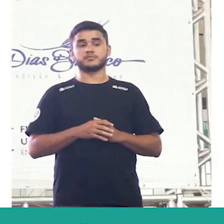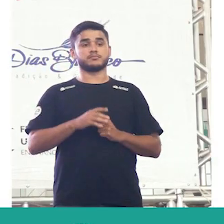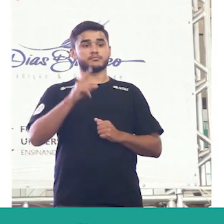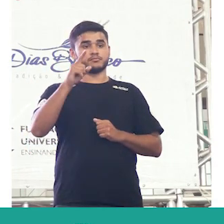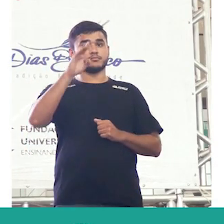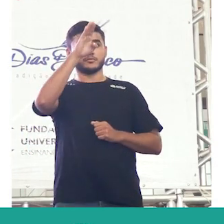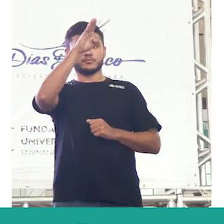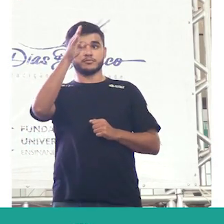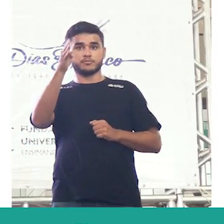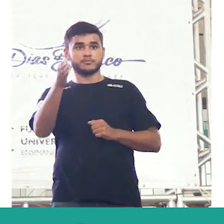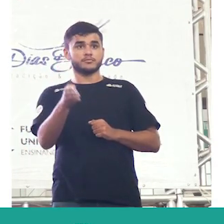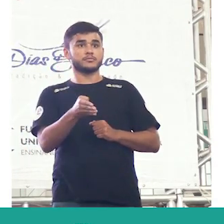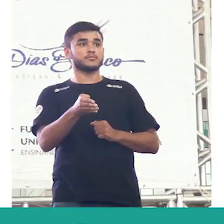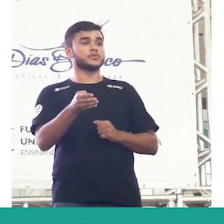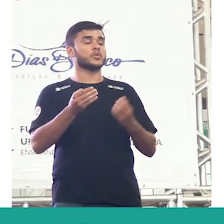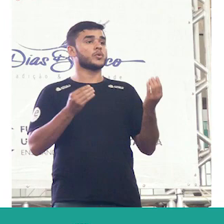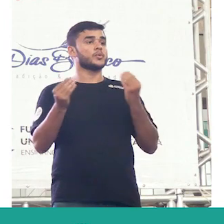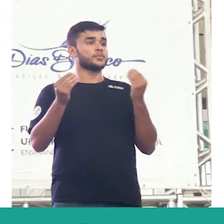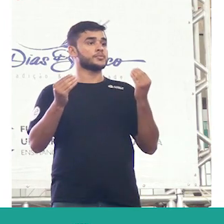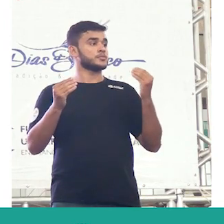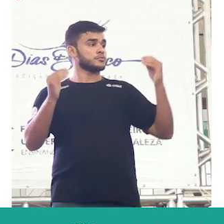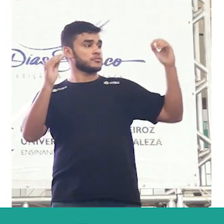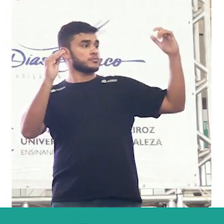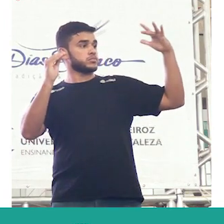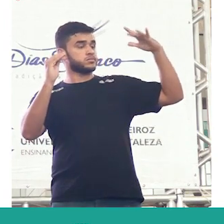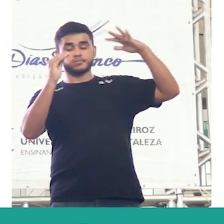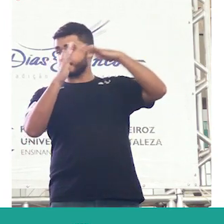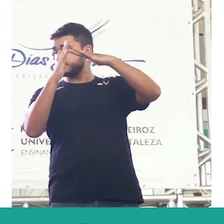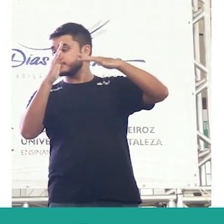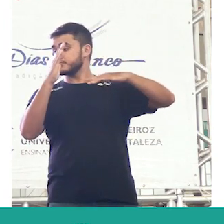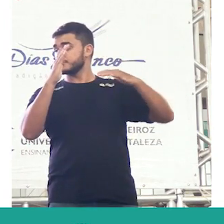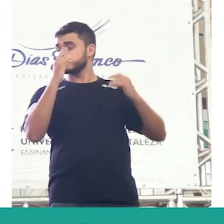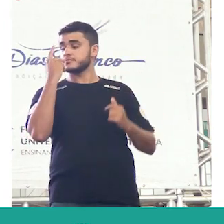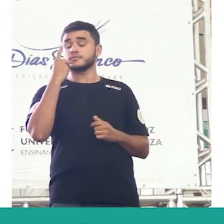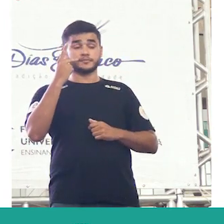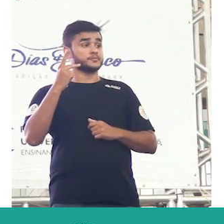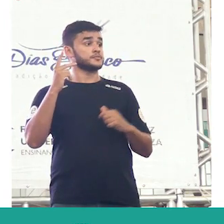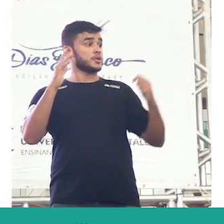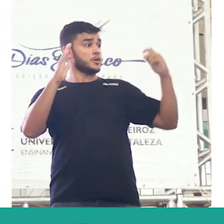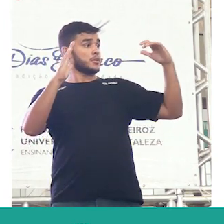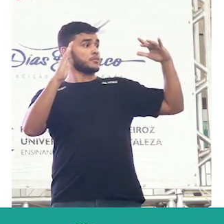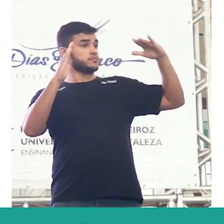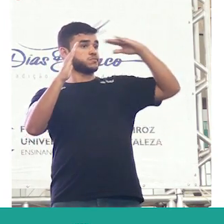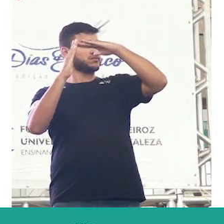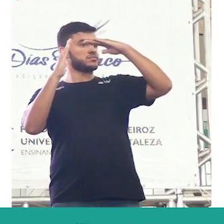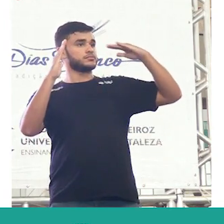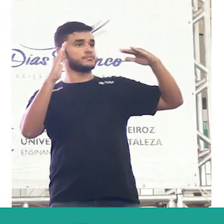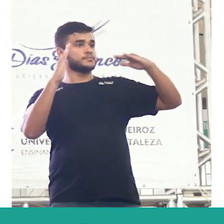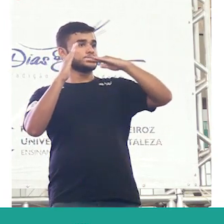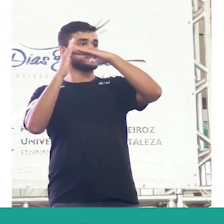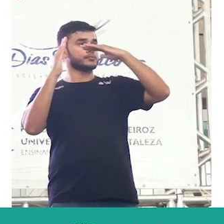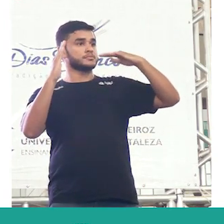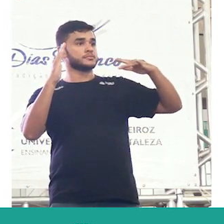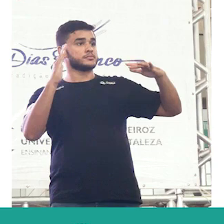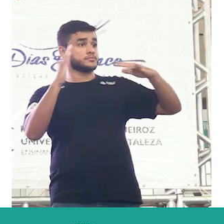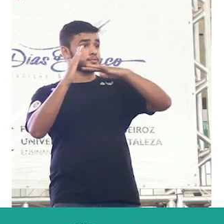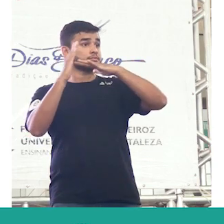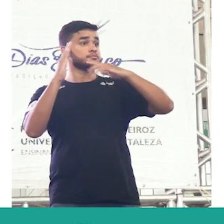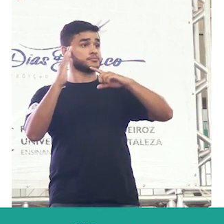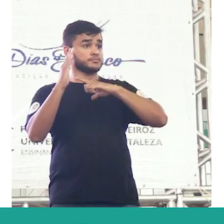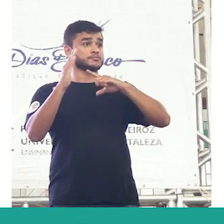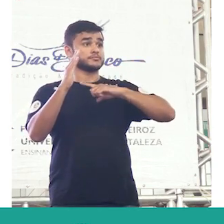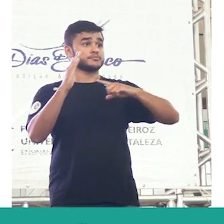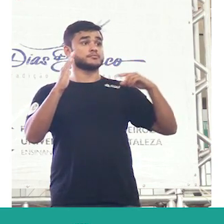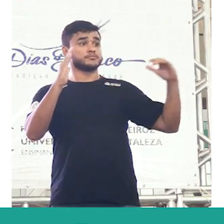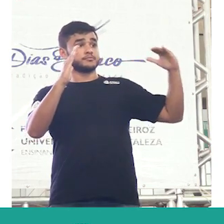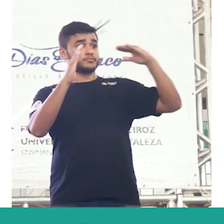côncavo. O espelho côncavo, os raios chegam paralelos, batem no